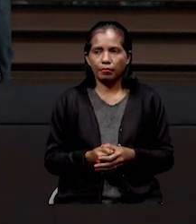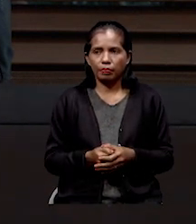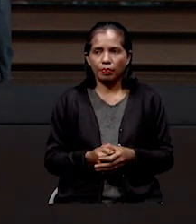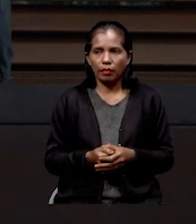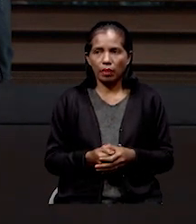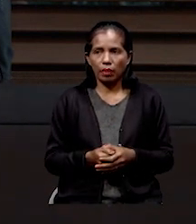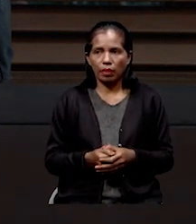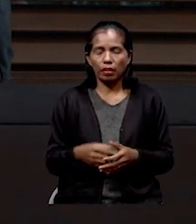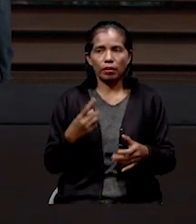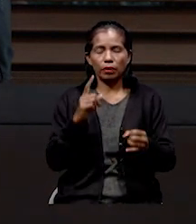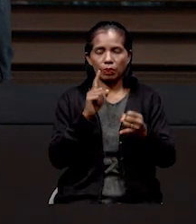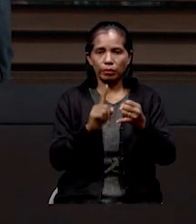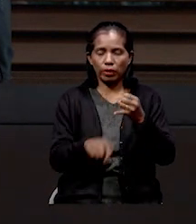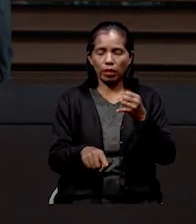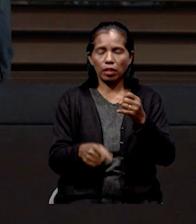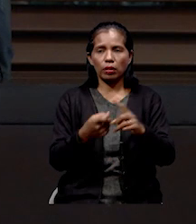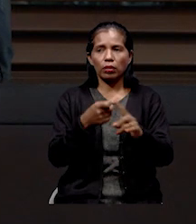Fase final, se processo